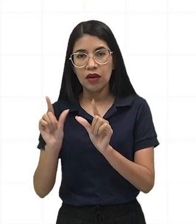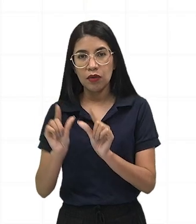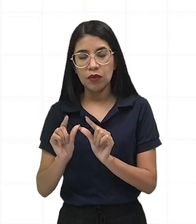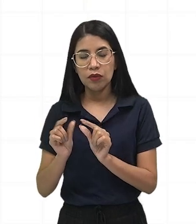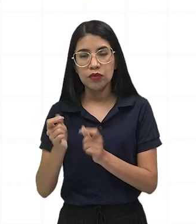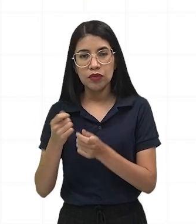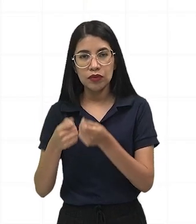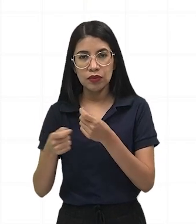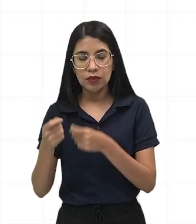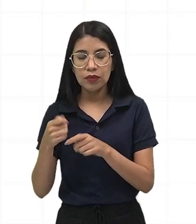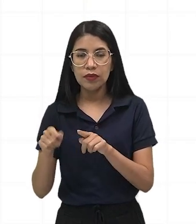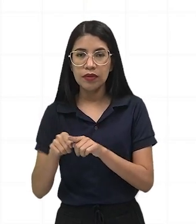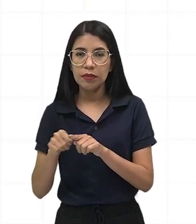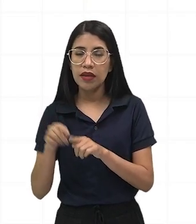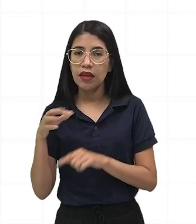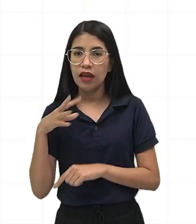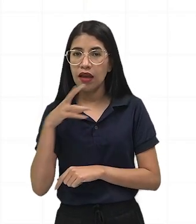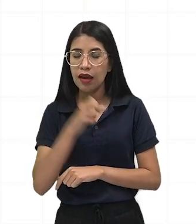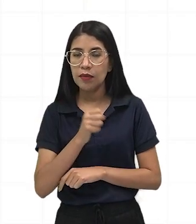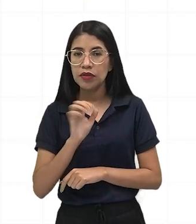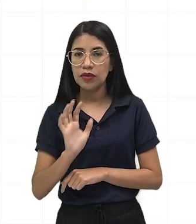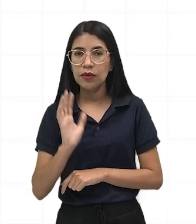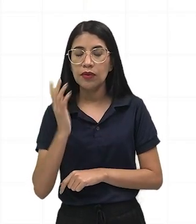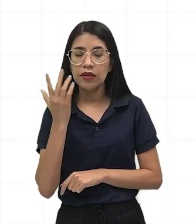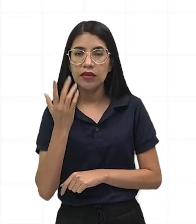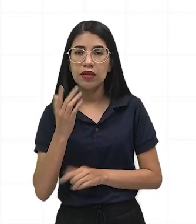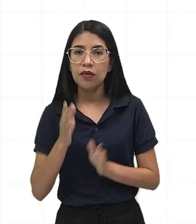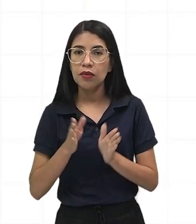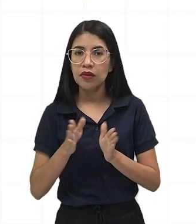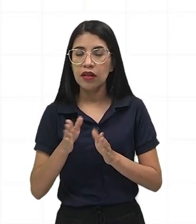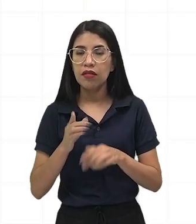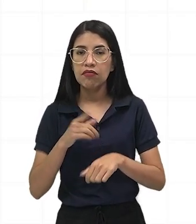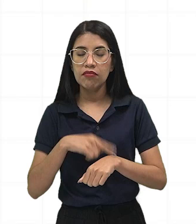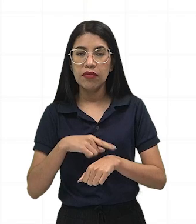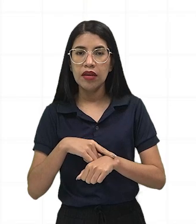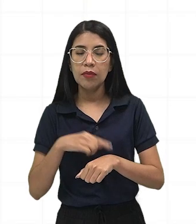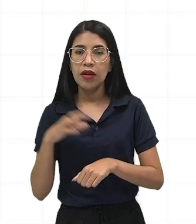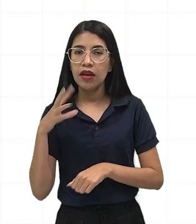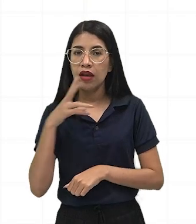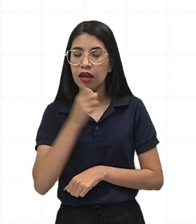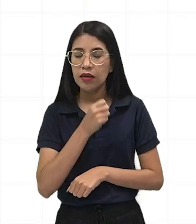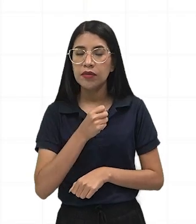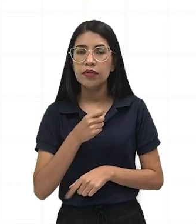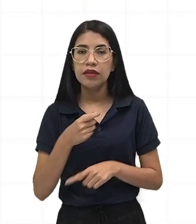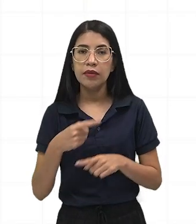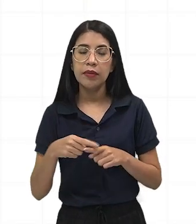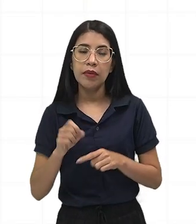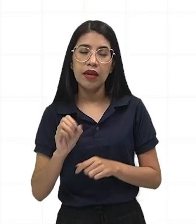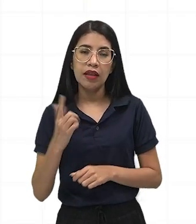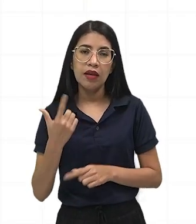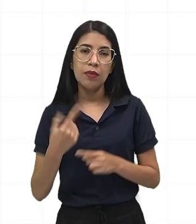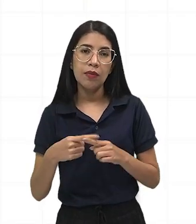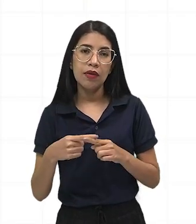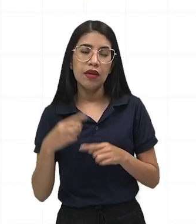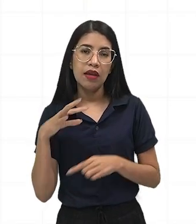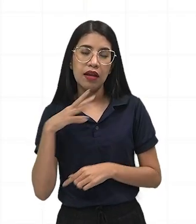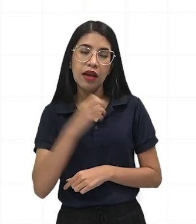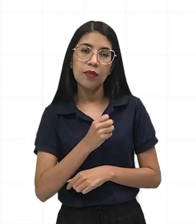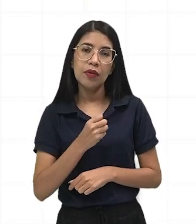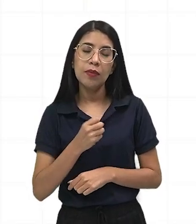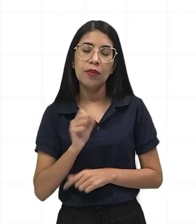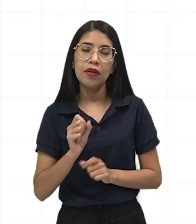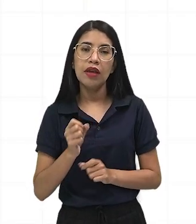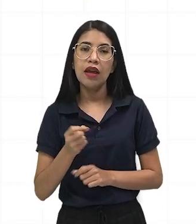ela é mais rápida do que uma pesquisa censitária. Isso é óbvio, que ela é mais rápida, que você